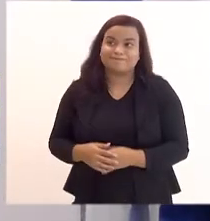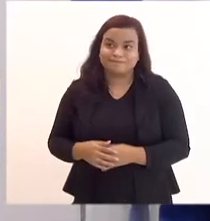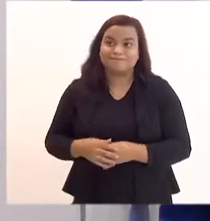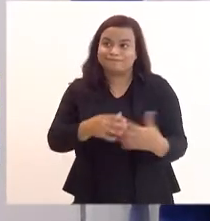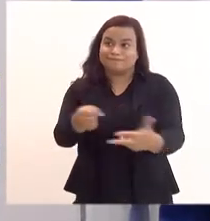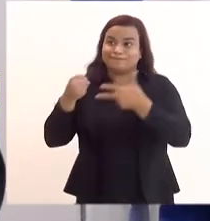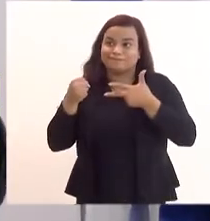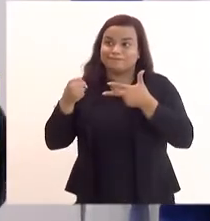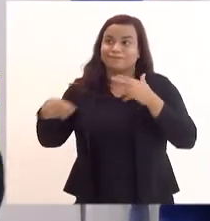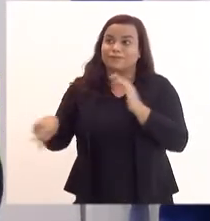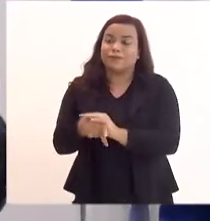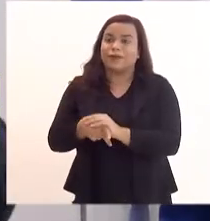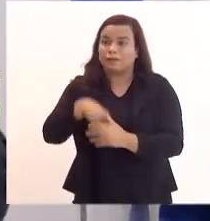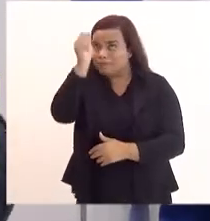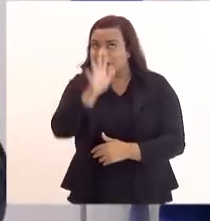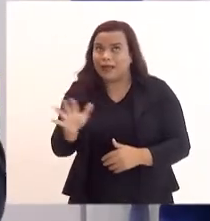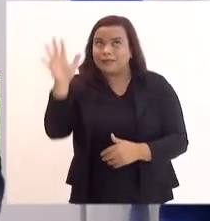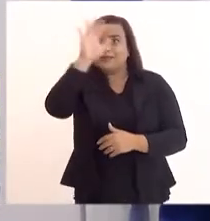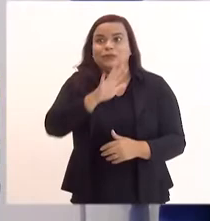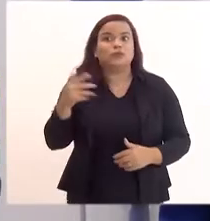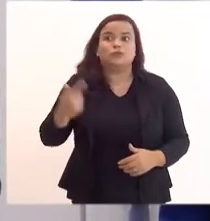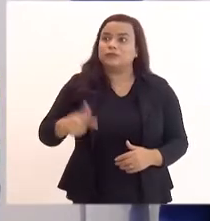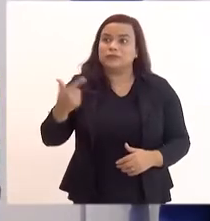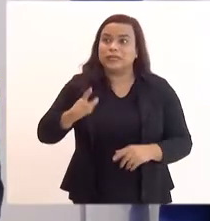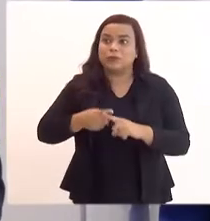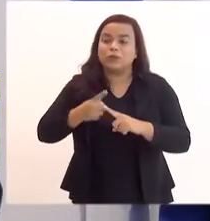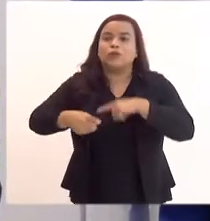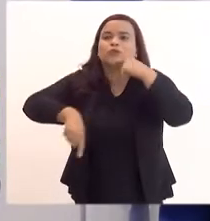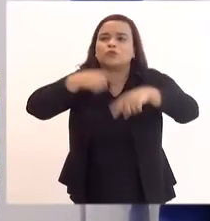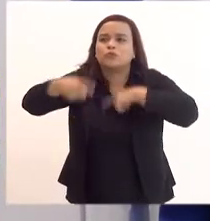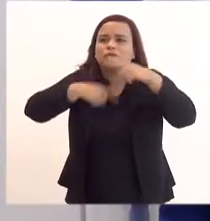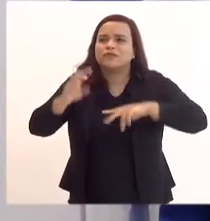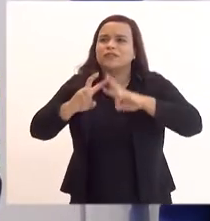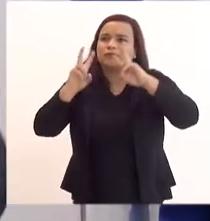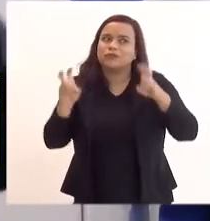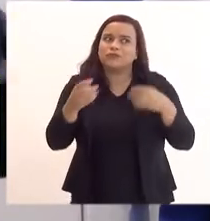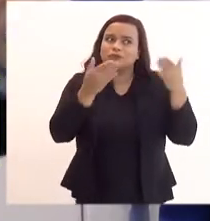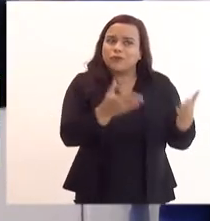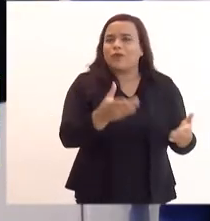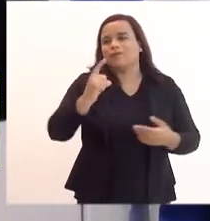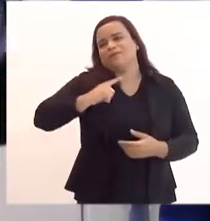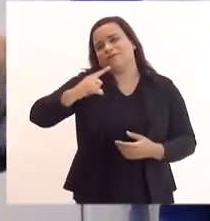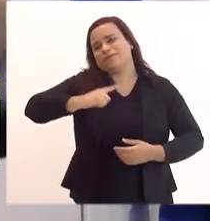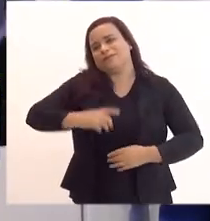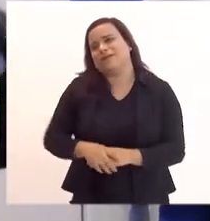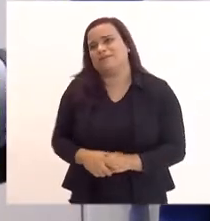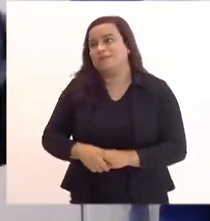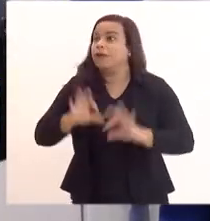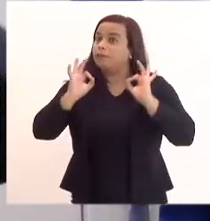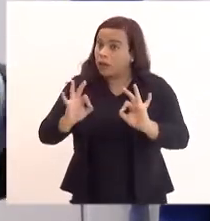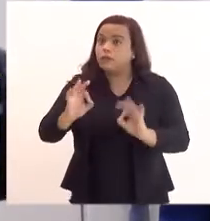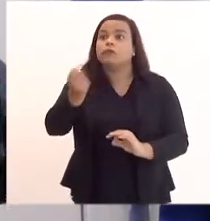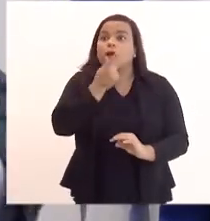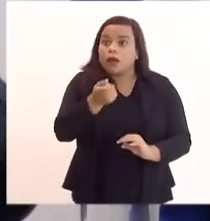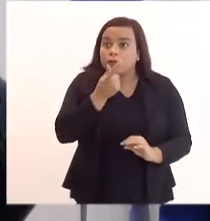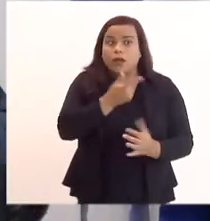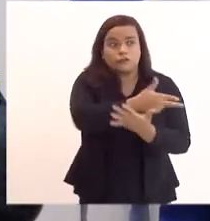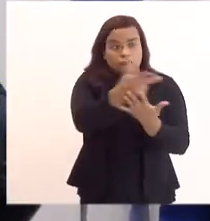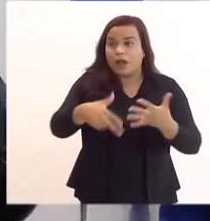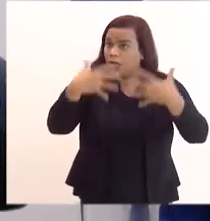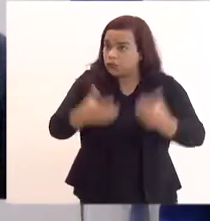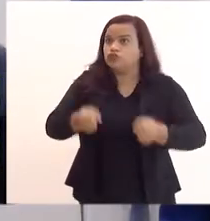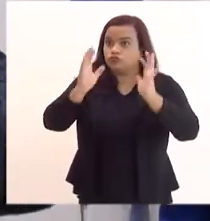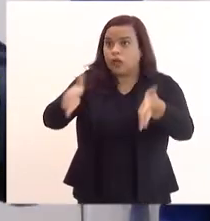no país. Porque ainda existem dúvidas a respeito desta matéria. Ainda que os remédios sejam aceitos, ainda que a